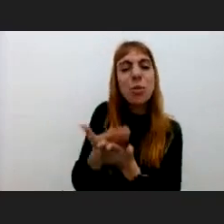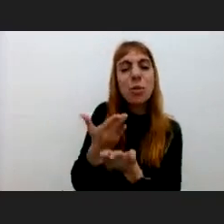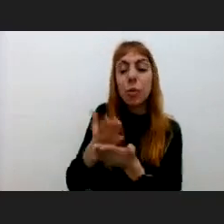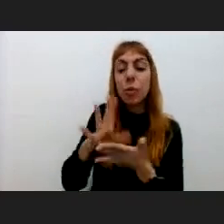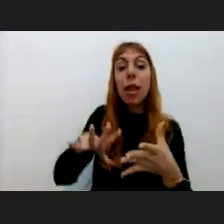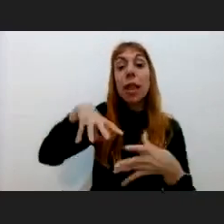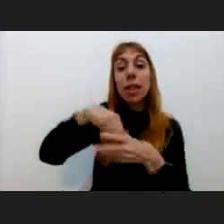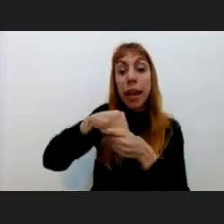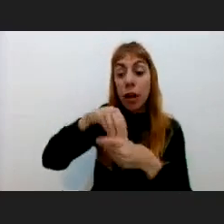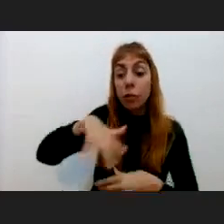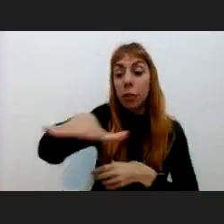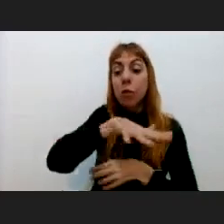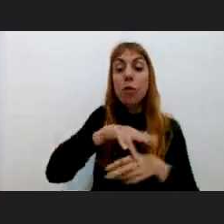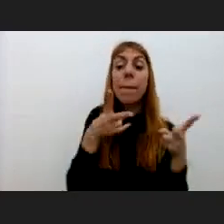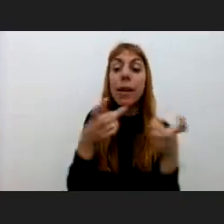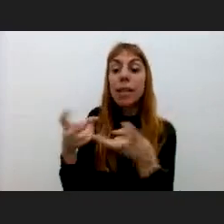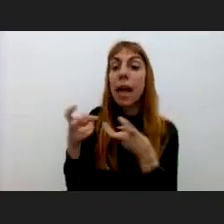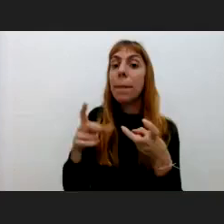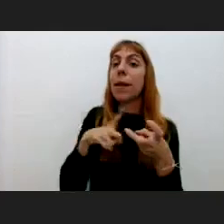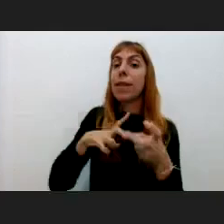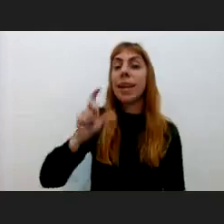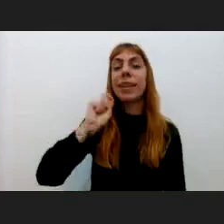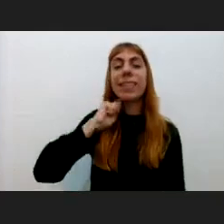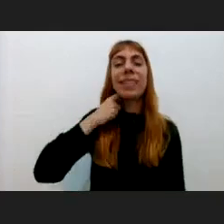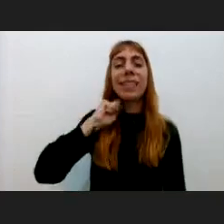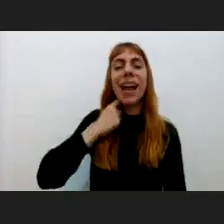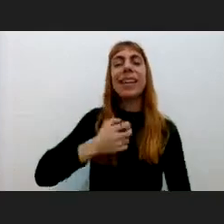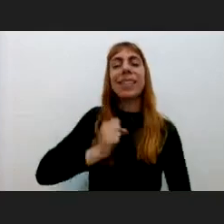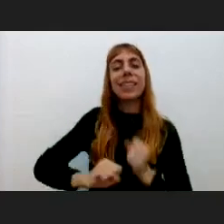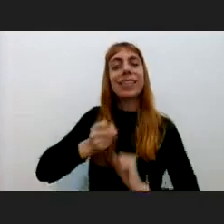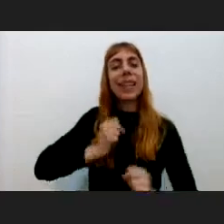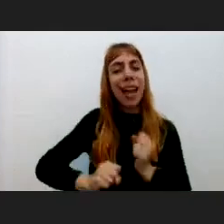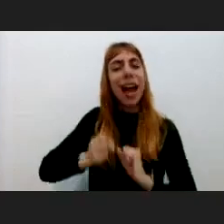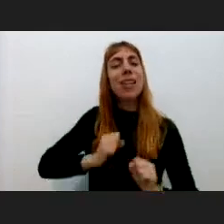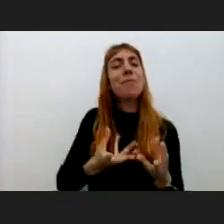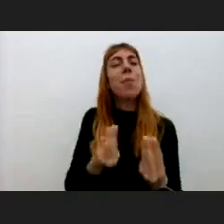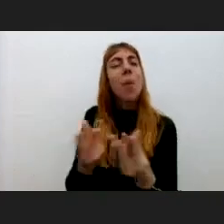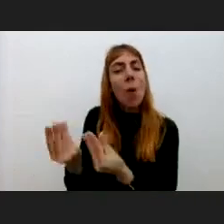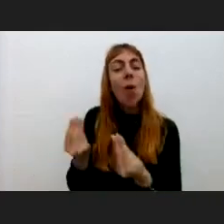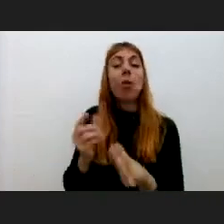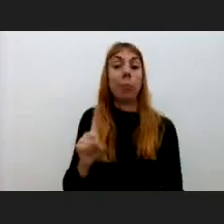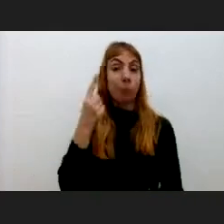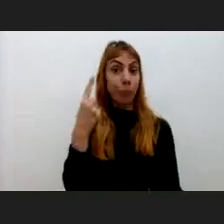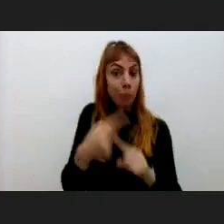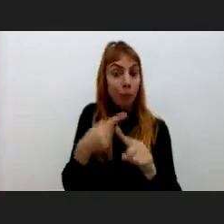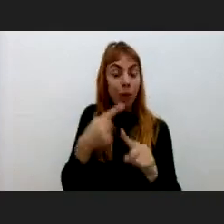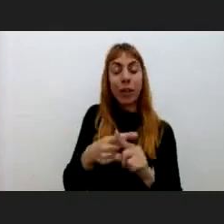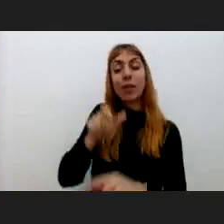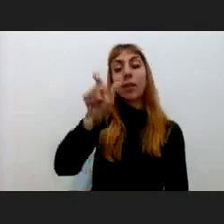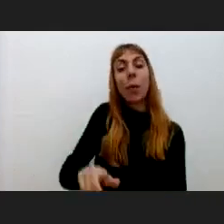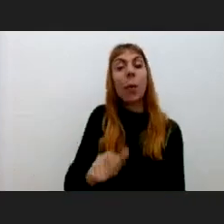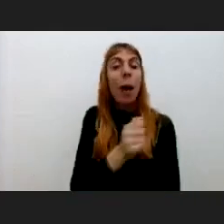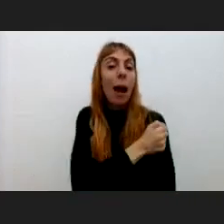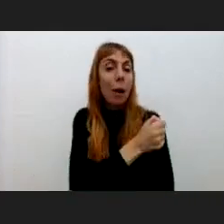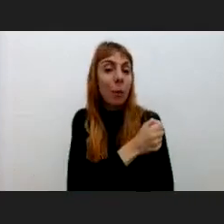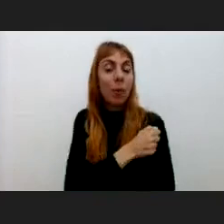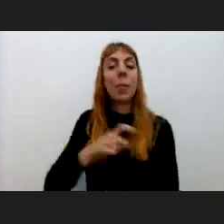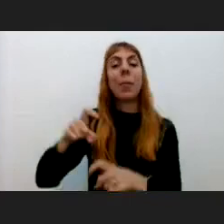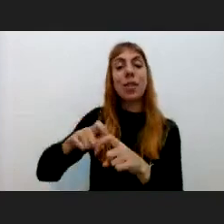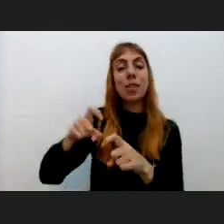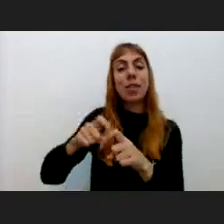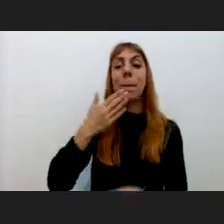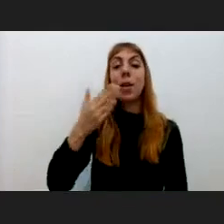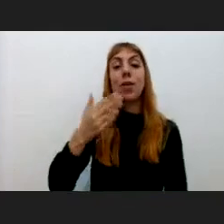uma vez, um aluno pediu para eu medir a pressão arterial dele, é um aluno, um estudante de medicina. E ele nunca